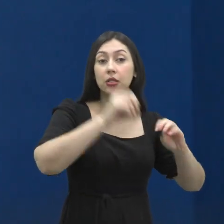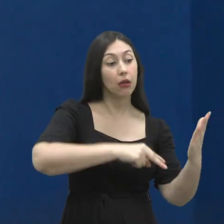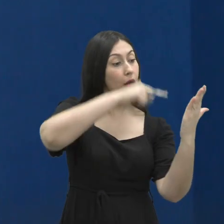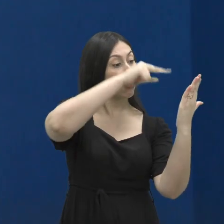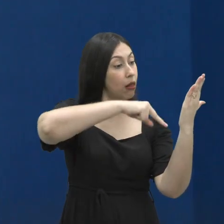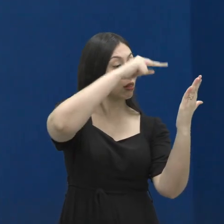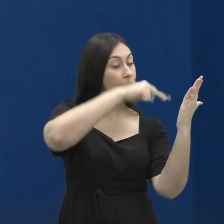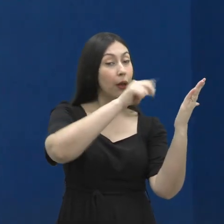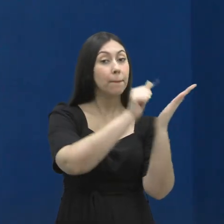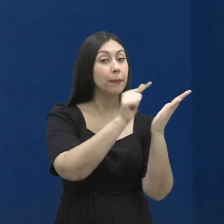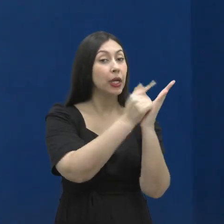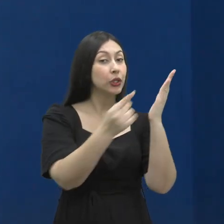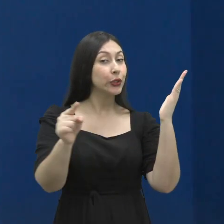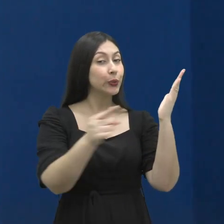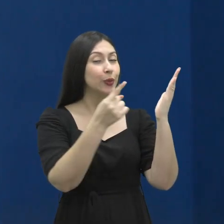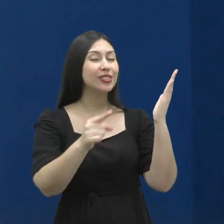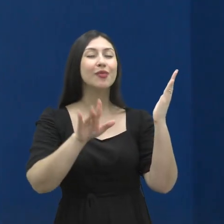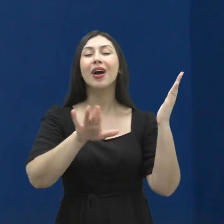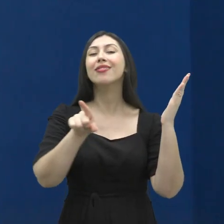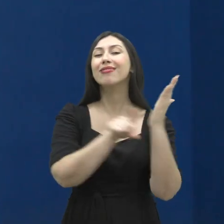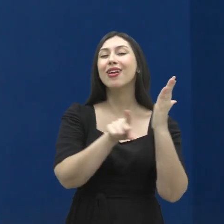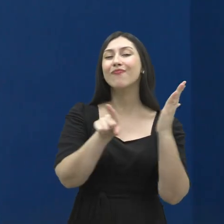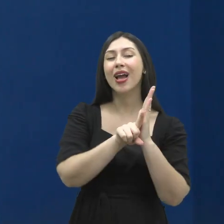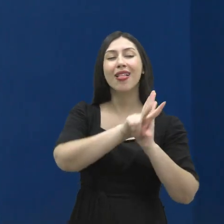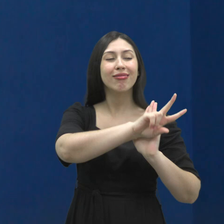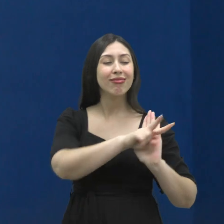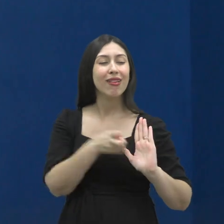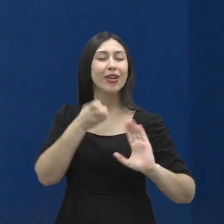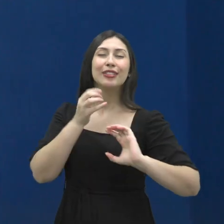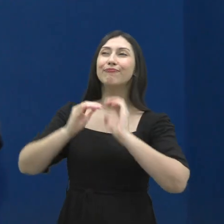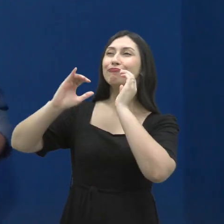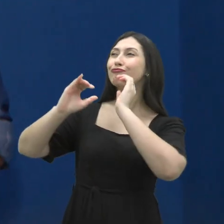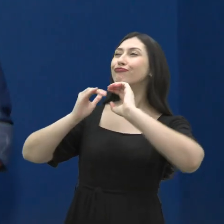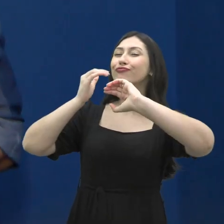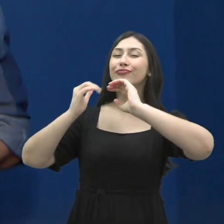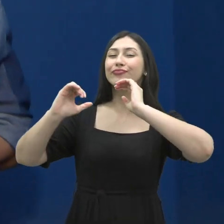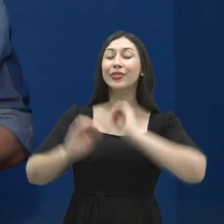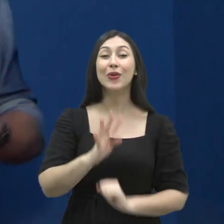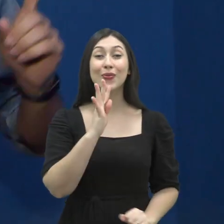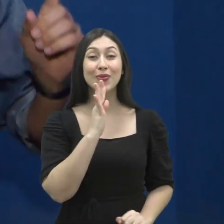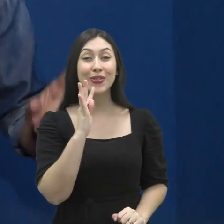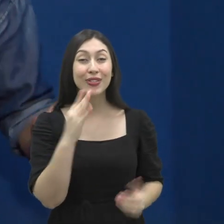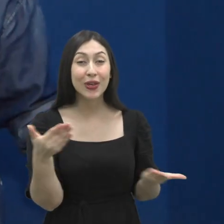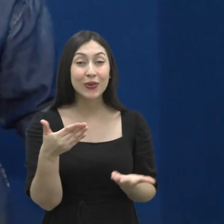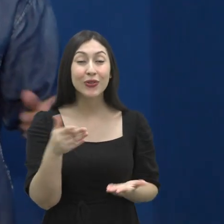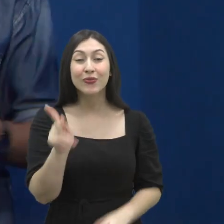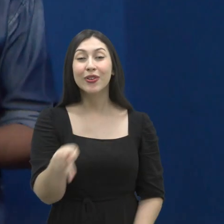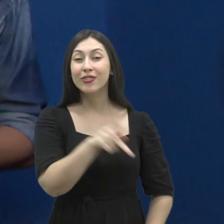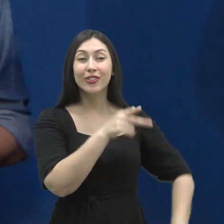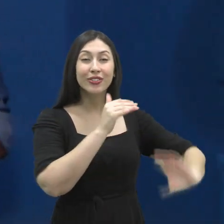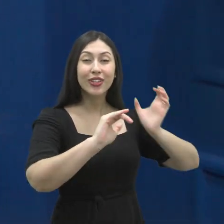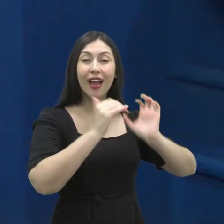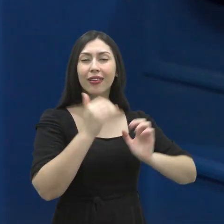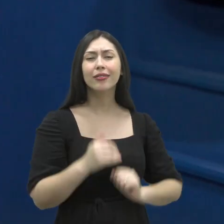a ler essa partitura, mas também a interpretá-la, a cantar bem. Eu vim conhecer um professor de canto